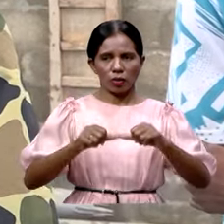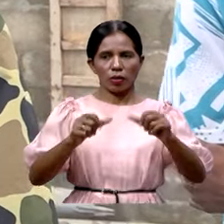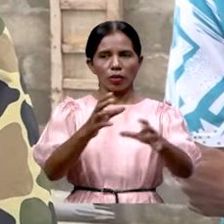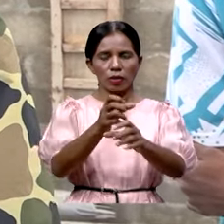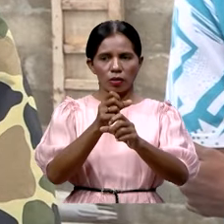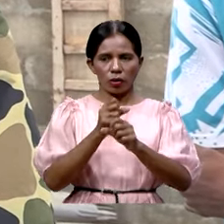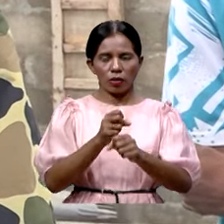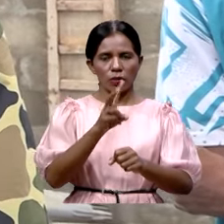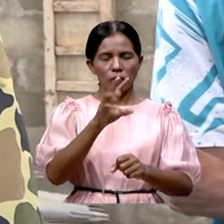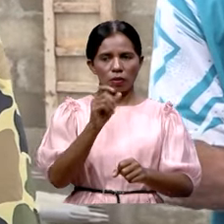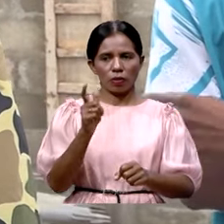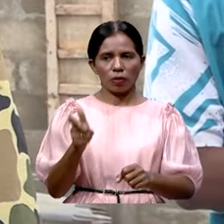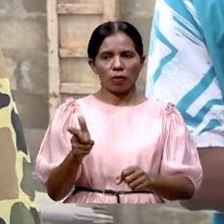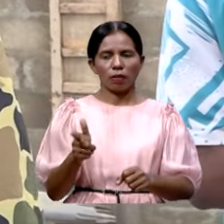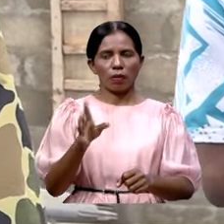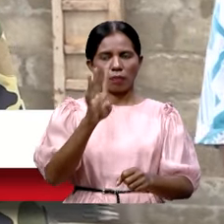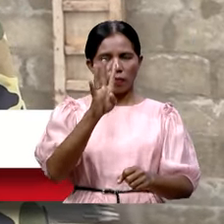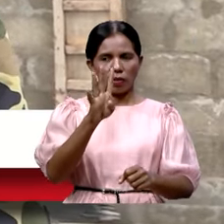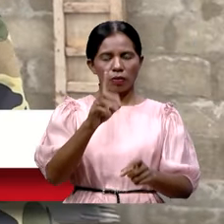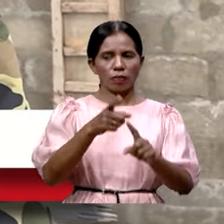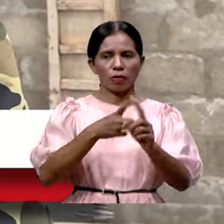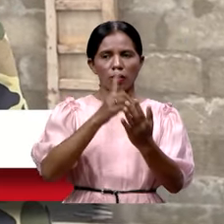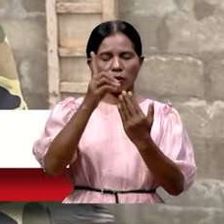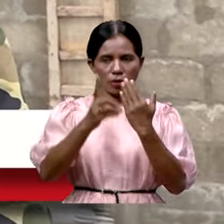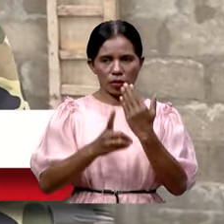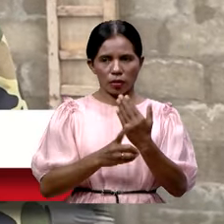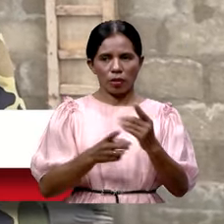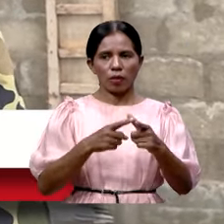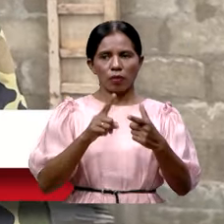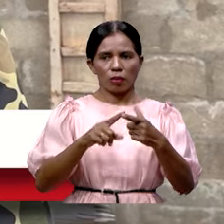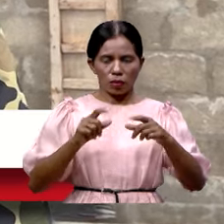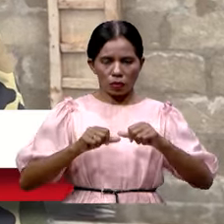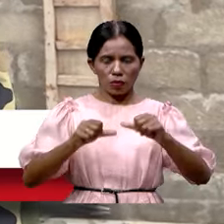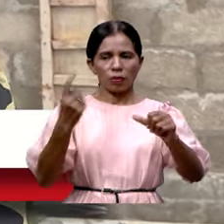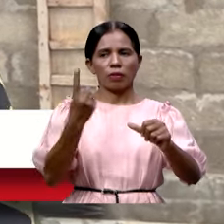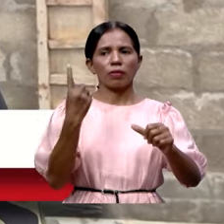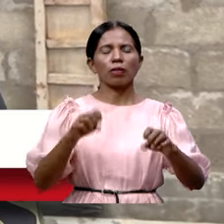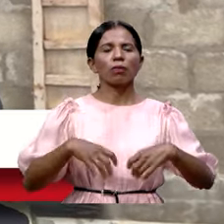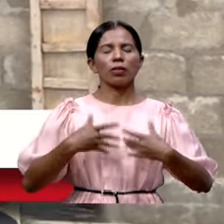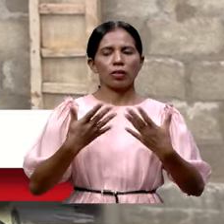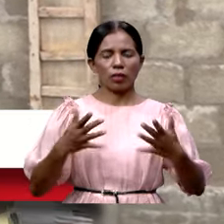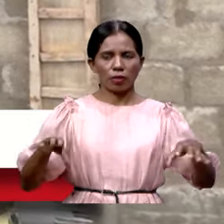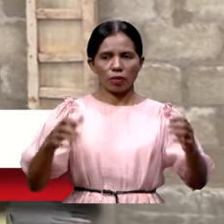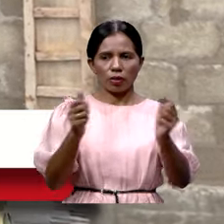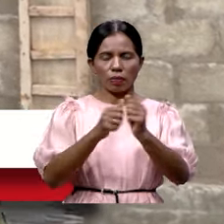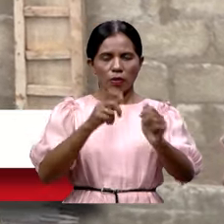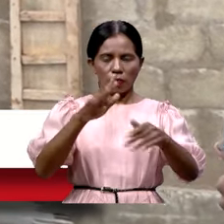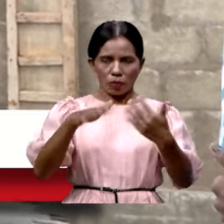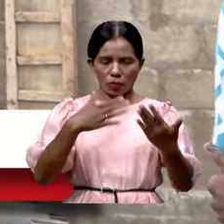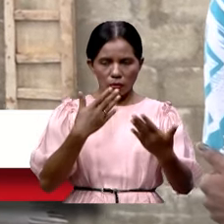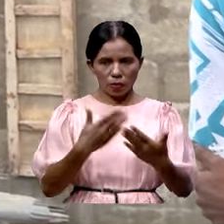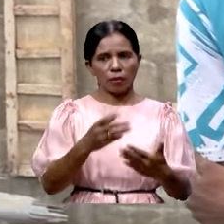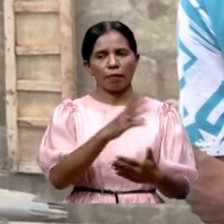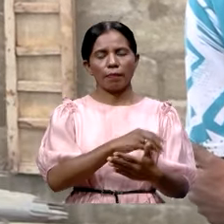Cunara, e a 2024 e a dezembro, depois continua na FAT, e o Insato bele colabora mal com a comunidade, e